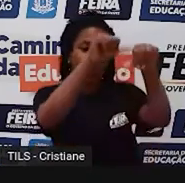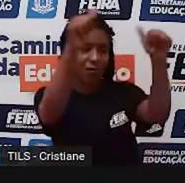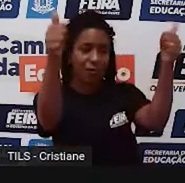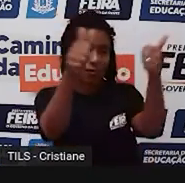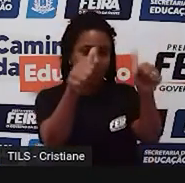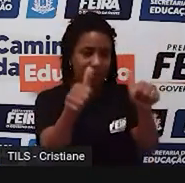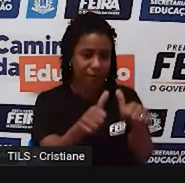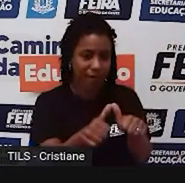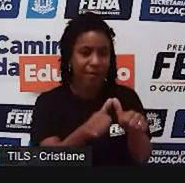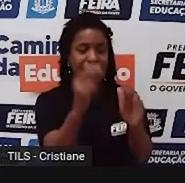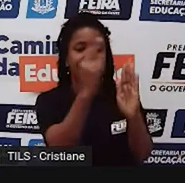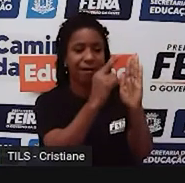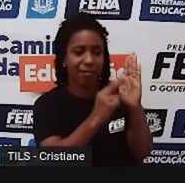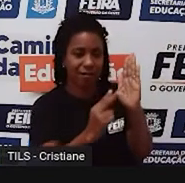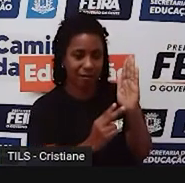né?